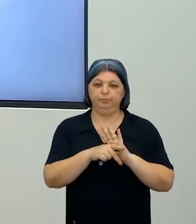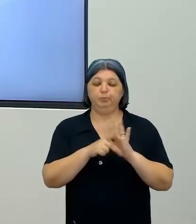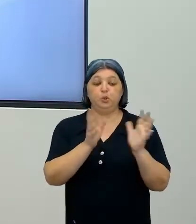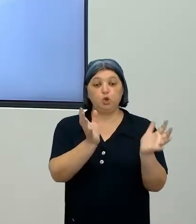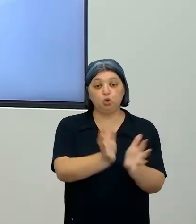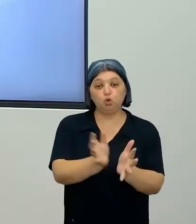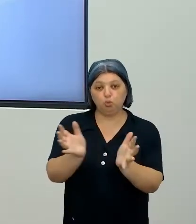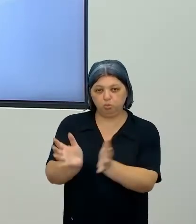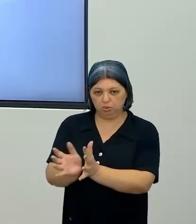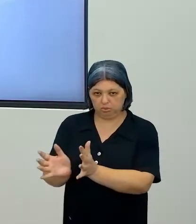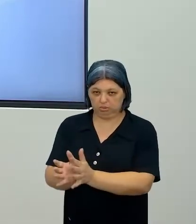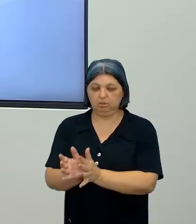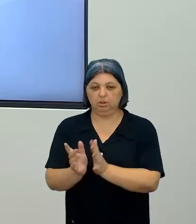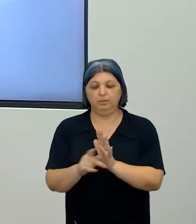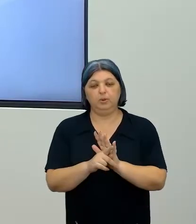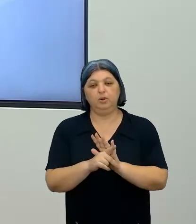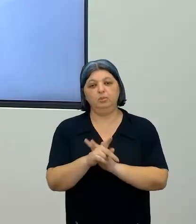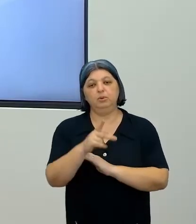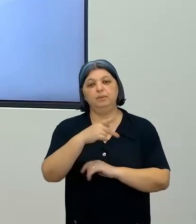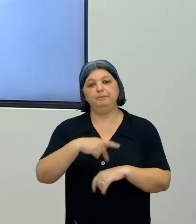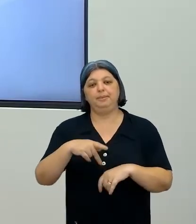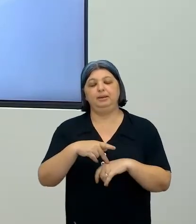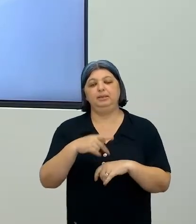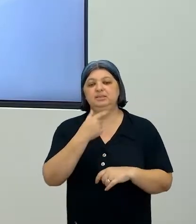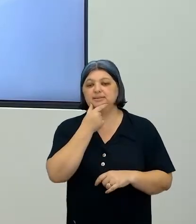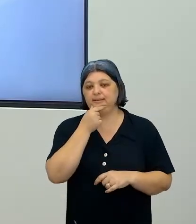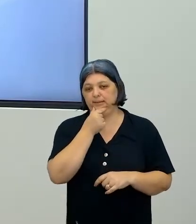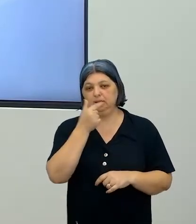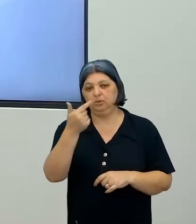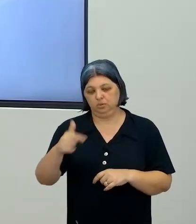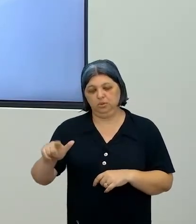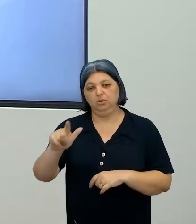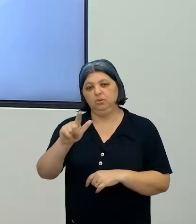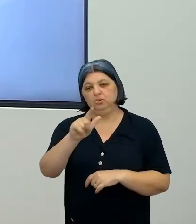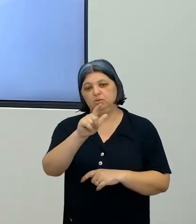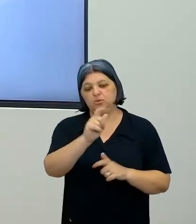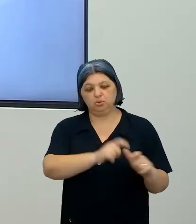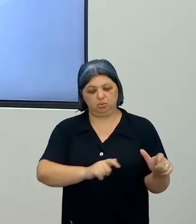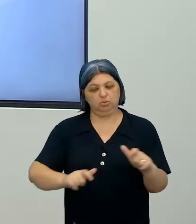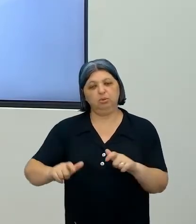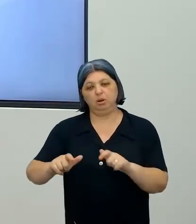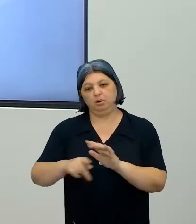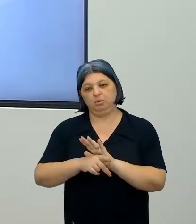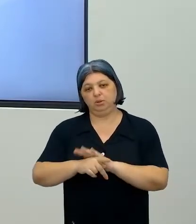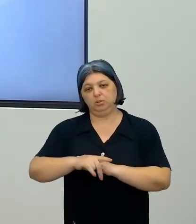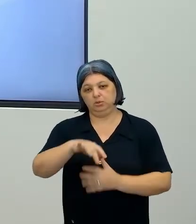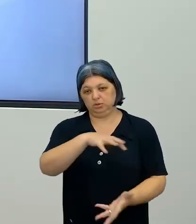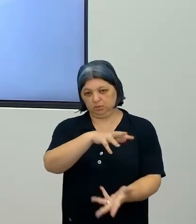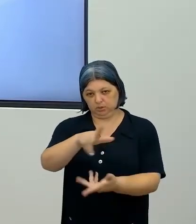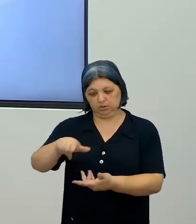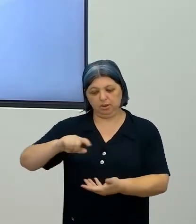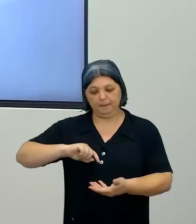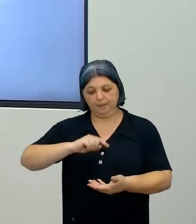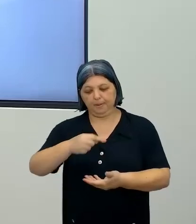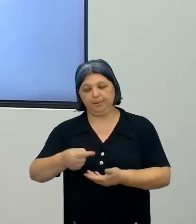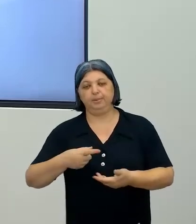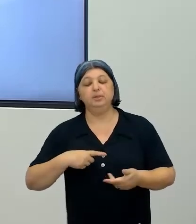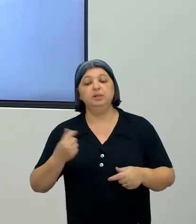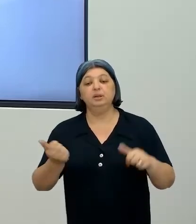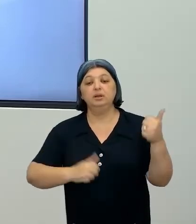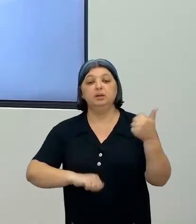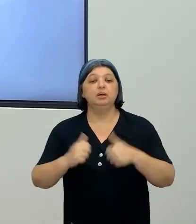isso na Inglaterra, enfim, em outras partes do mundo também. Então, esse tipo de análise diz respeito ao